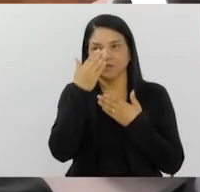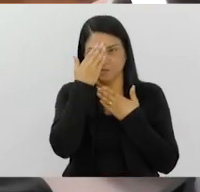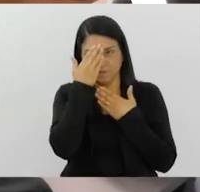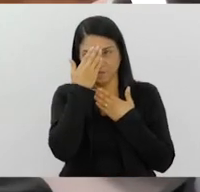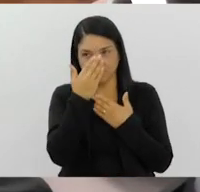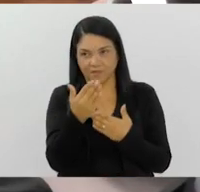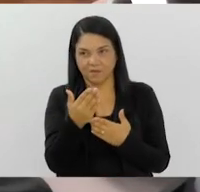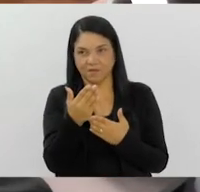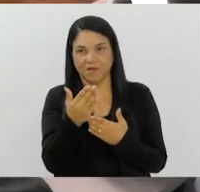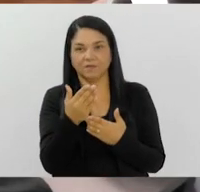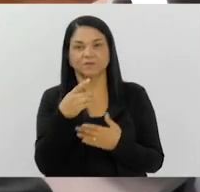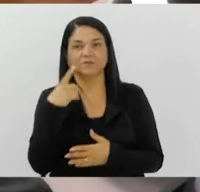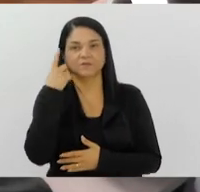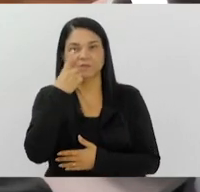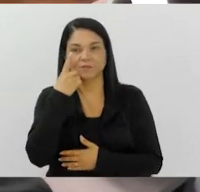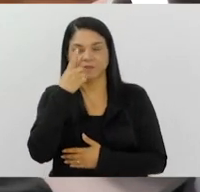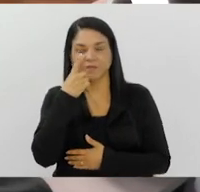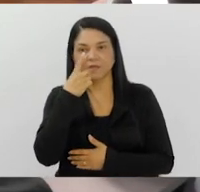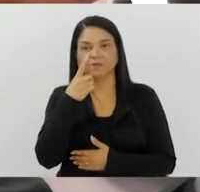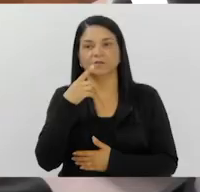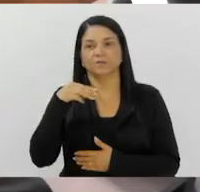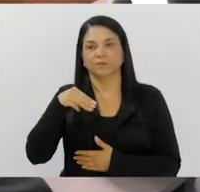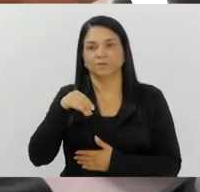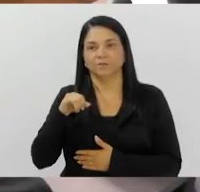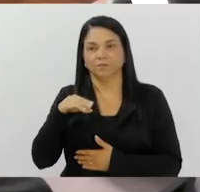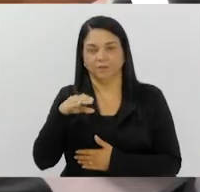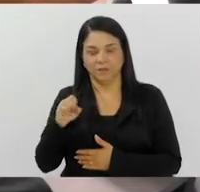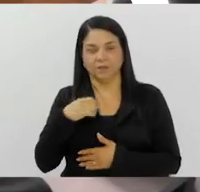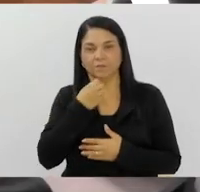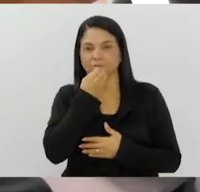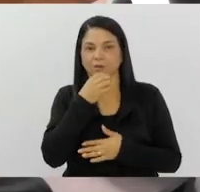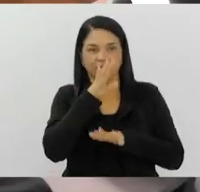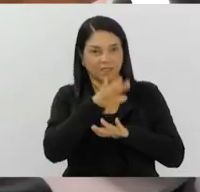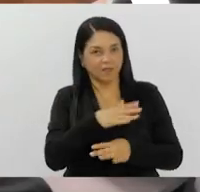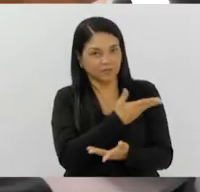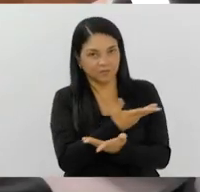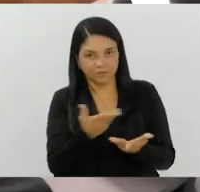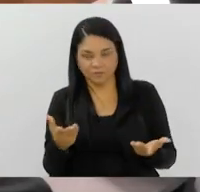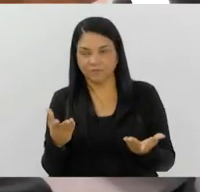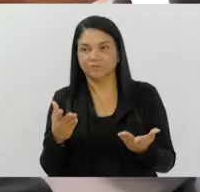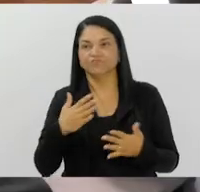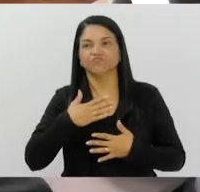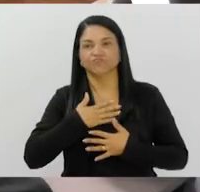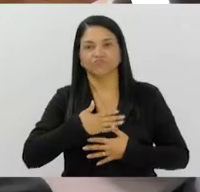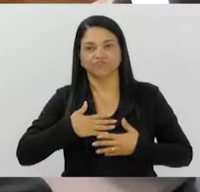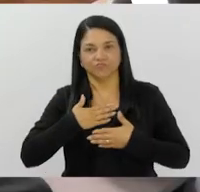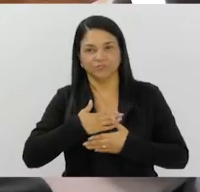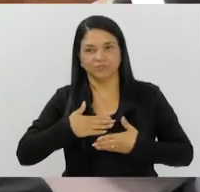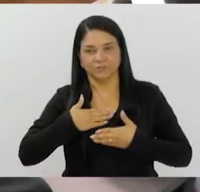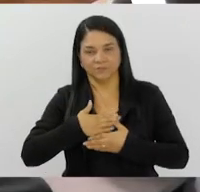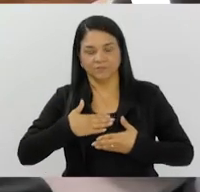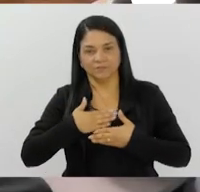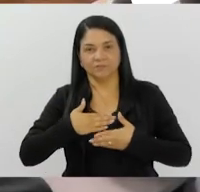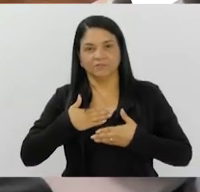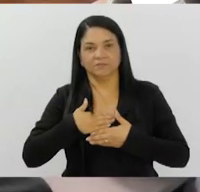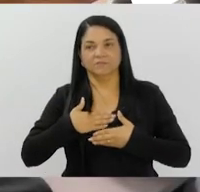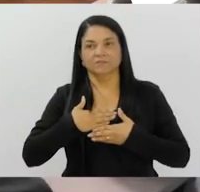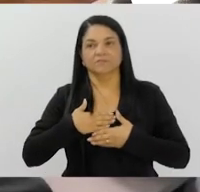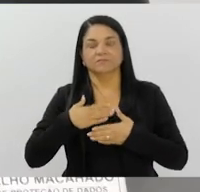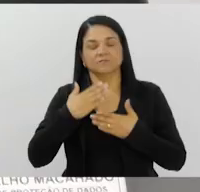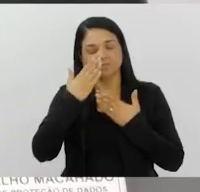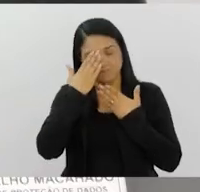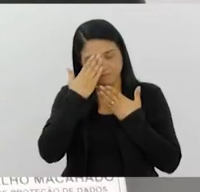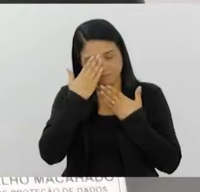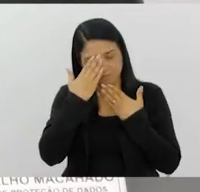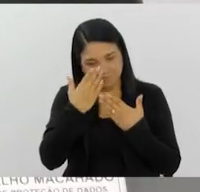obrigado deputado Carlos minque Boa tarde a todos e todas eh eu gostaria primeiramente reforçar meu agradecimento ao